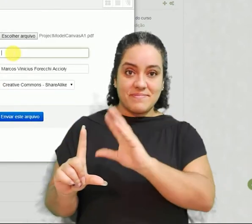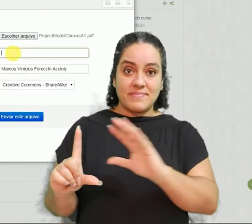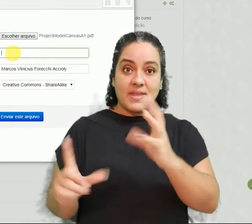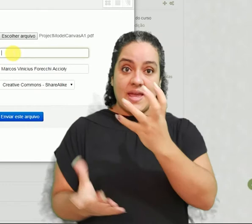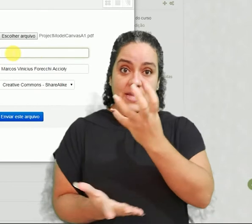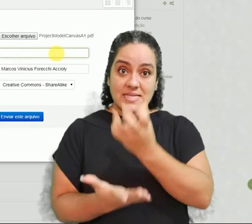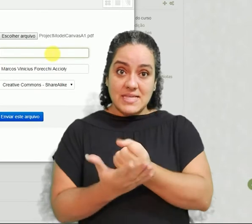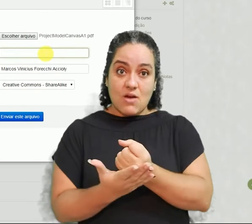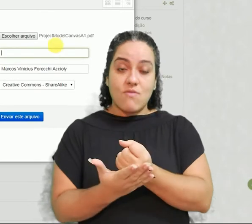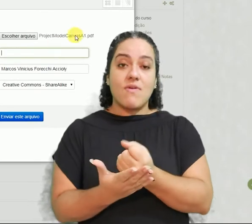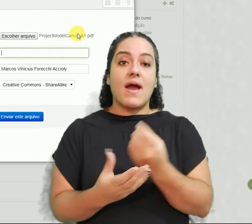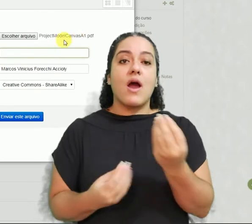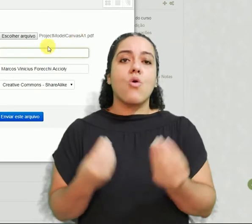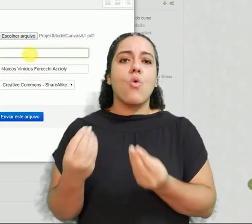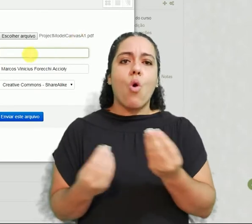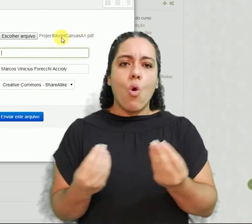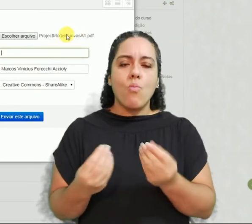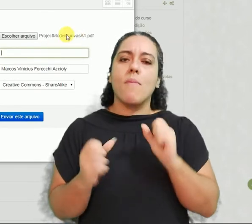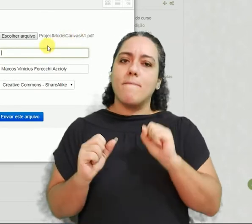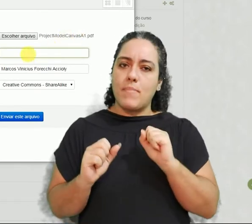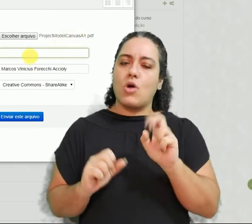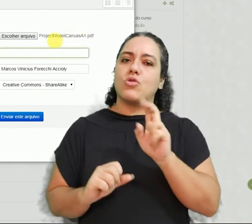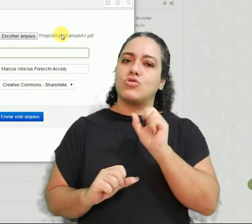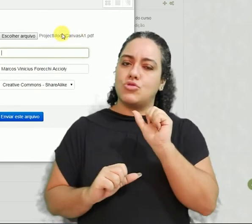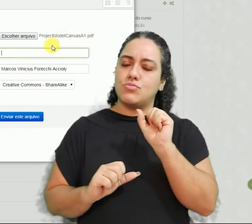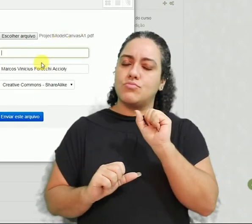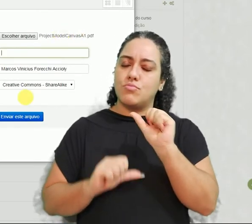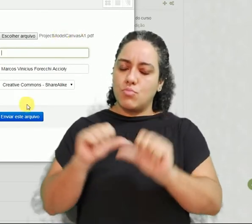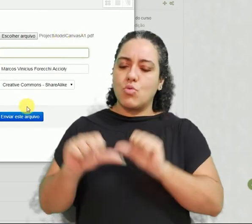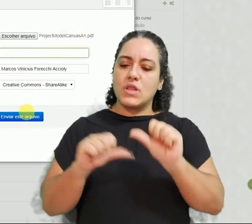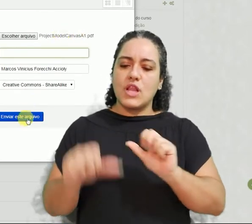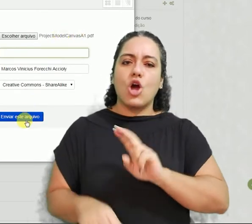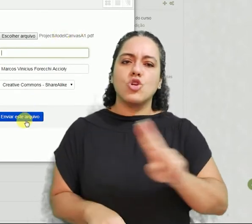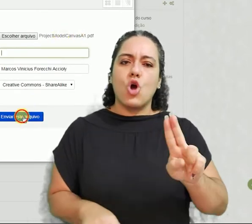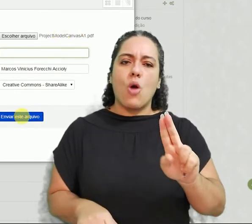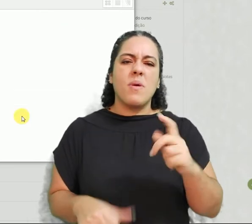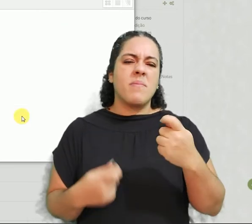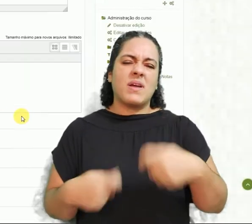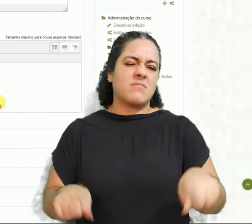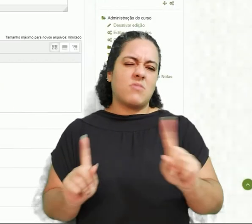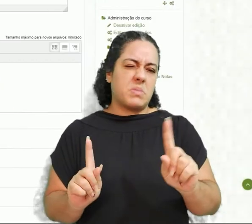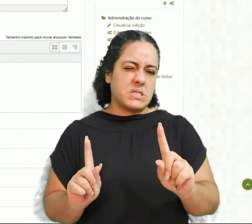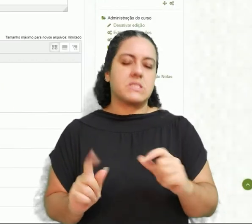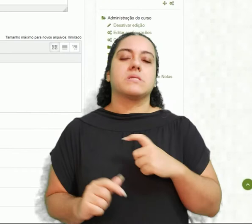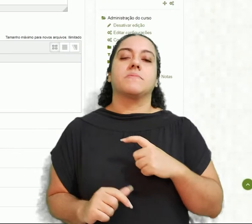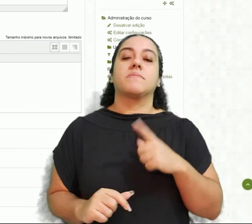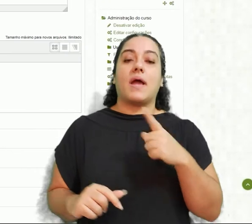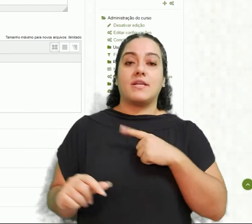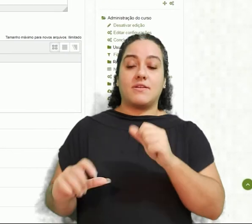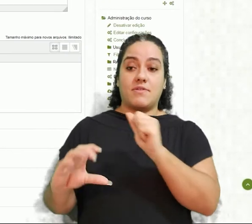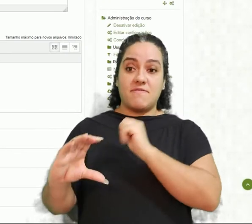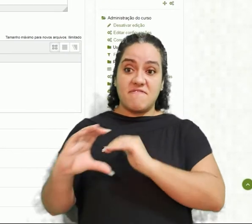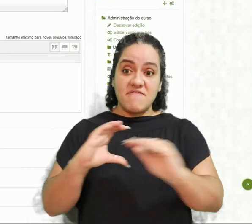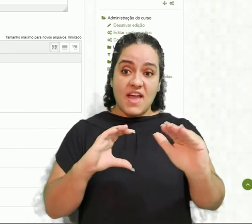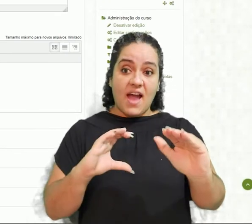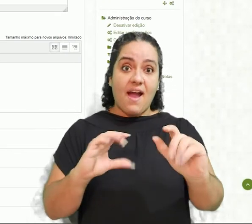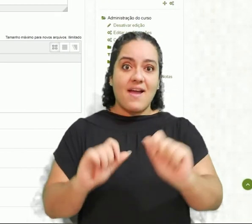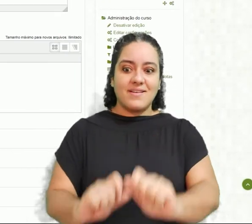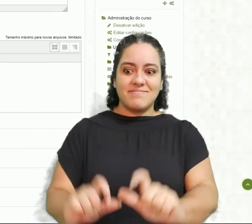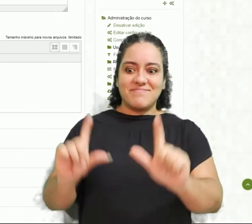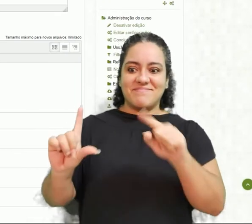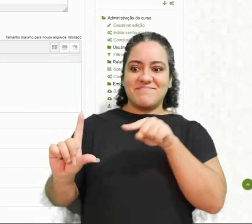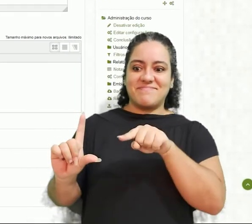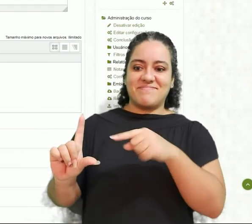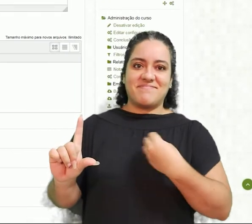Vou salvar como se você quiser mudar o nome mas nesse caso não precisa vou enviar ele vai aparecer e já fica